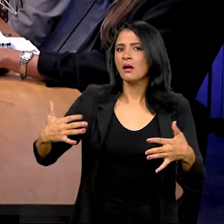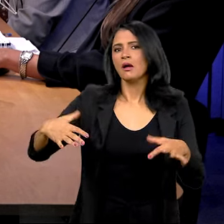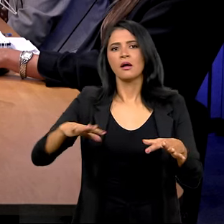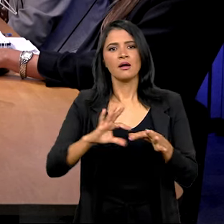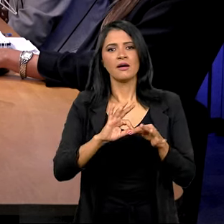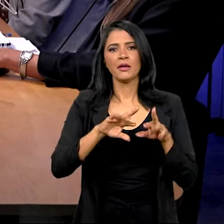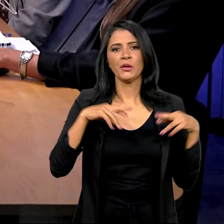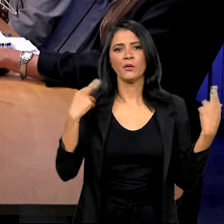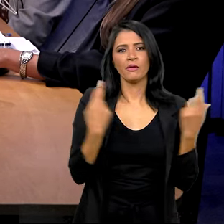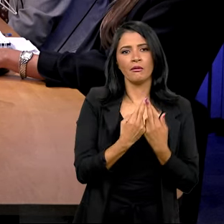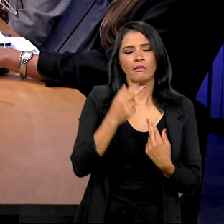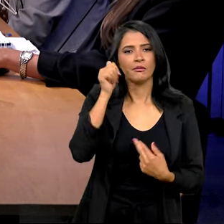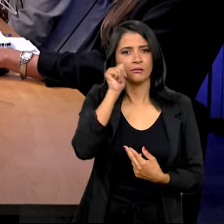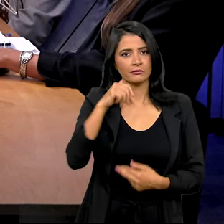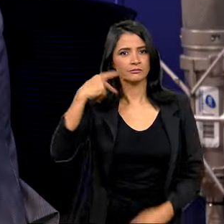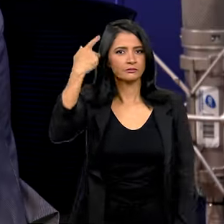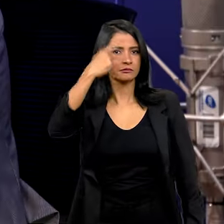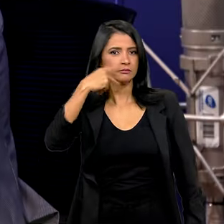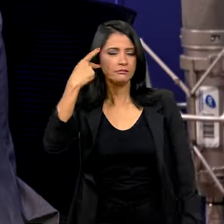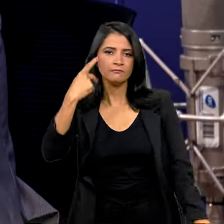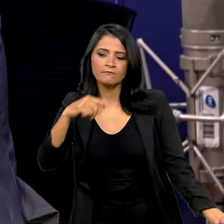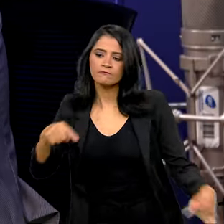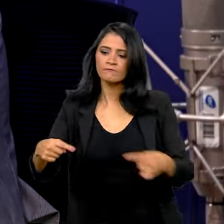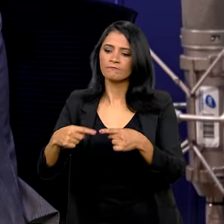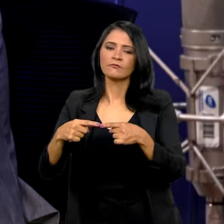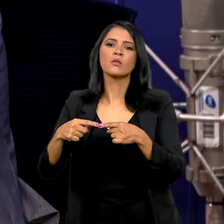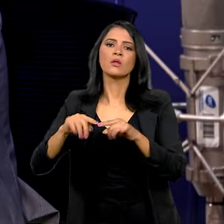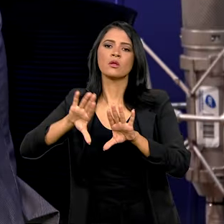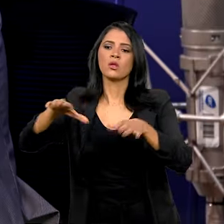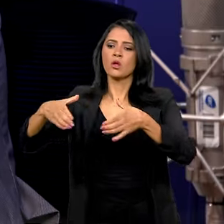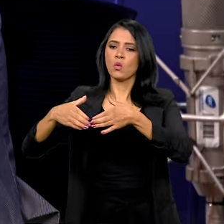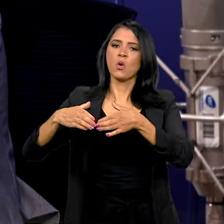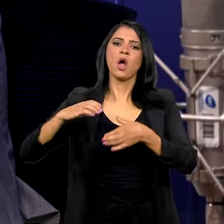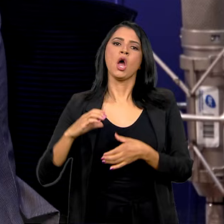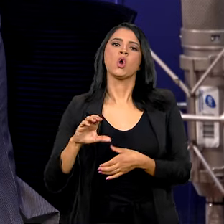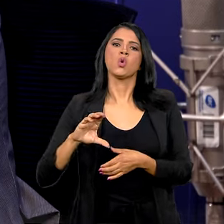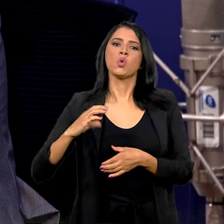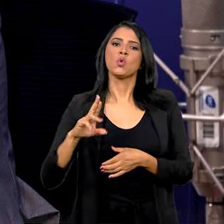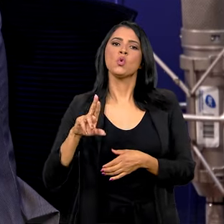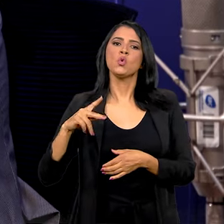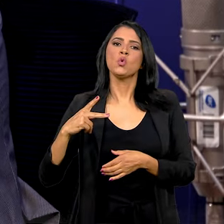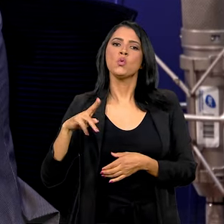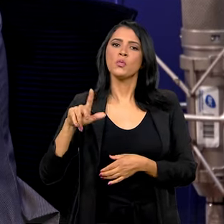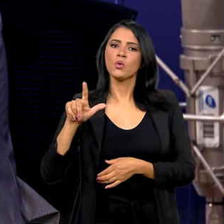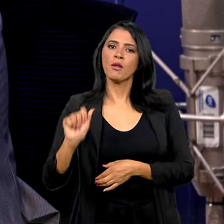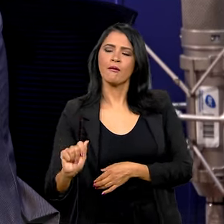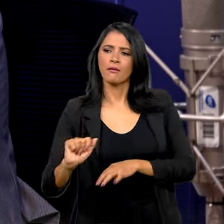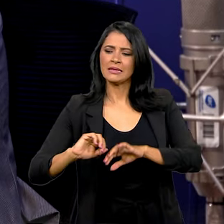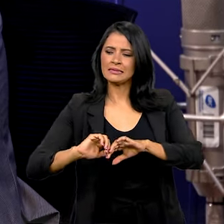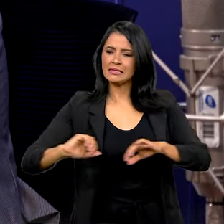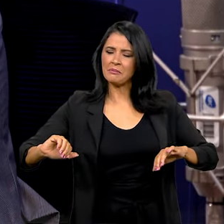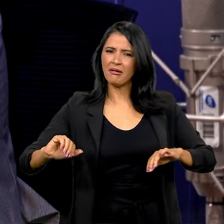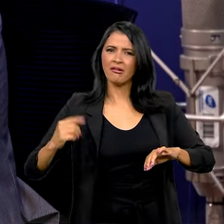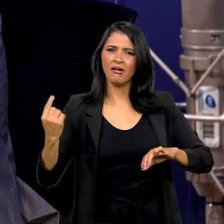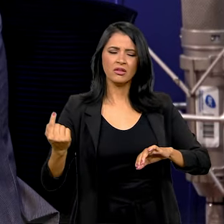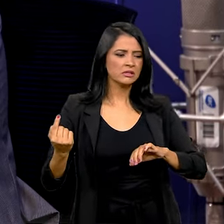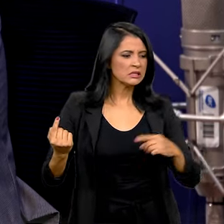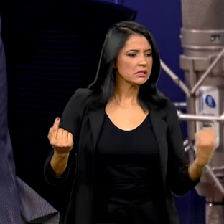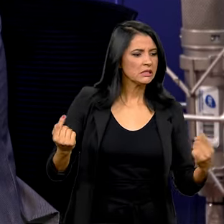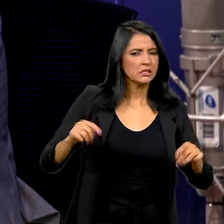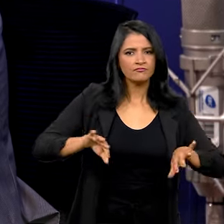conectando a reunião das mulheres parlamentares com a cúpula não pode ficar um evento isolado um evento que